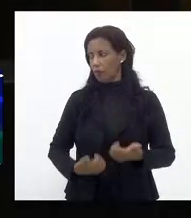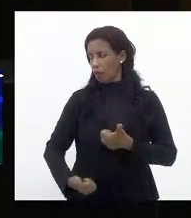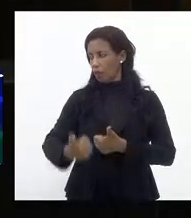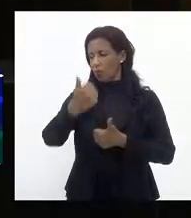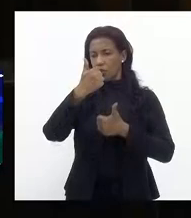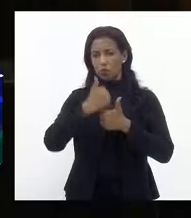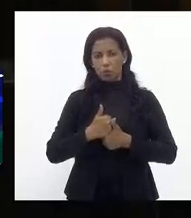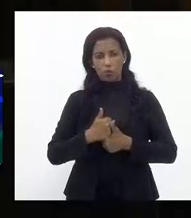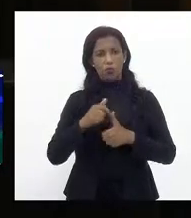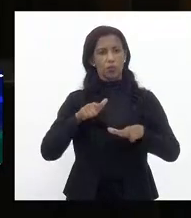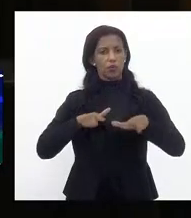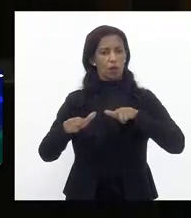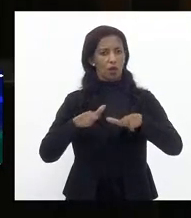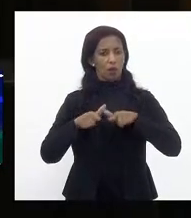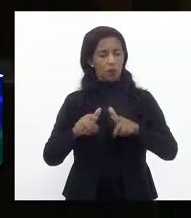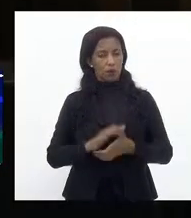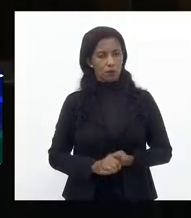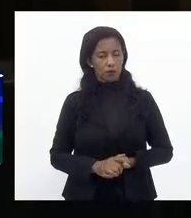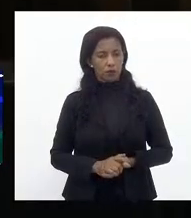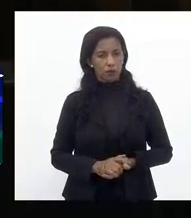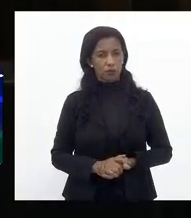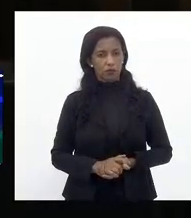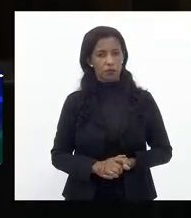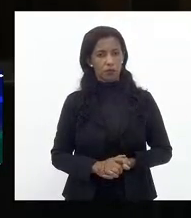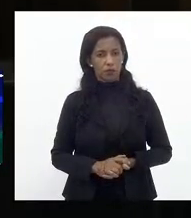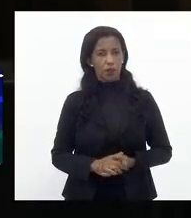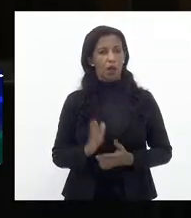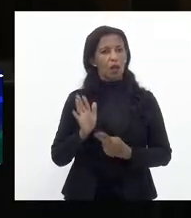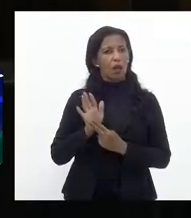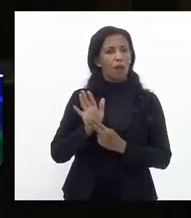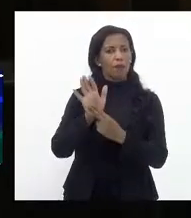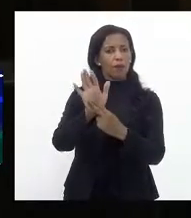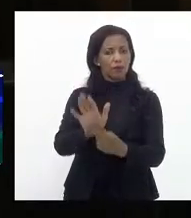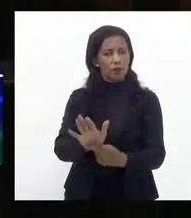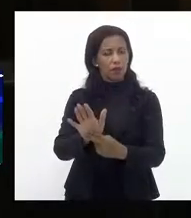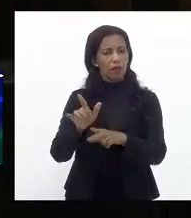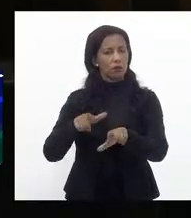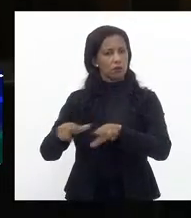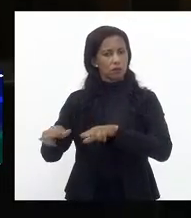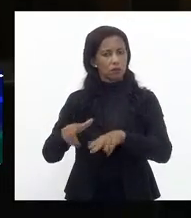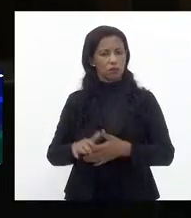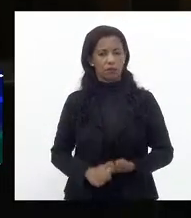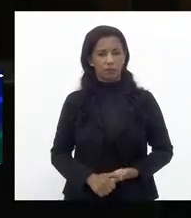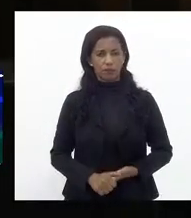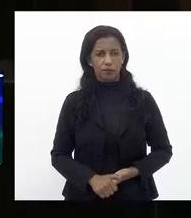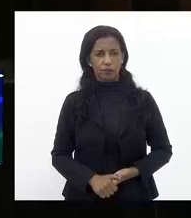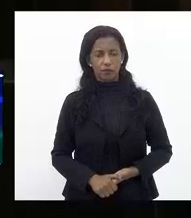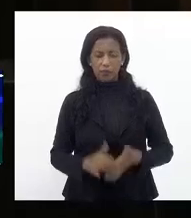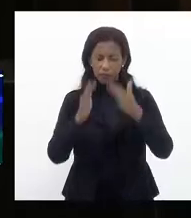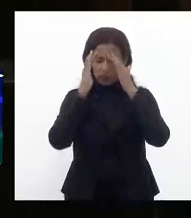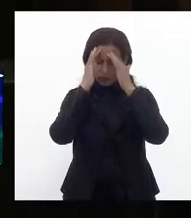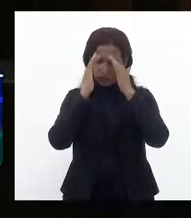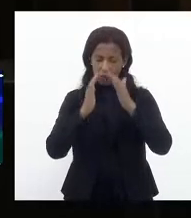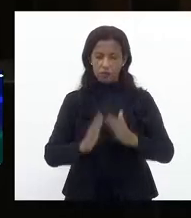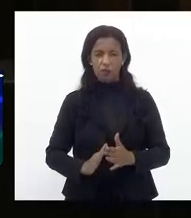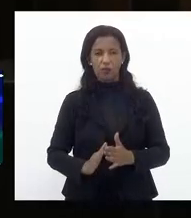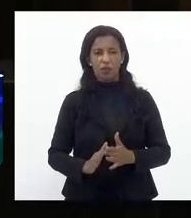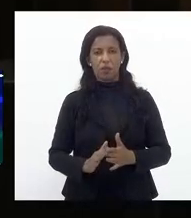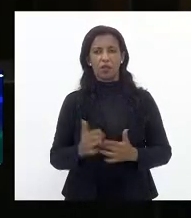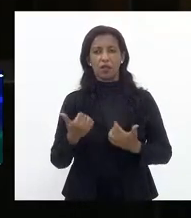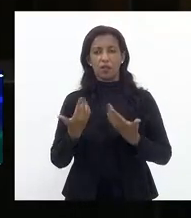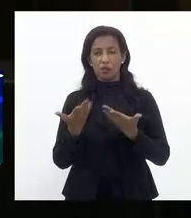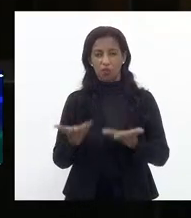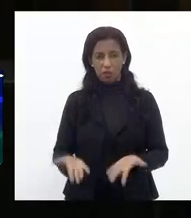nossos trabalhadores, representar os nossos servidores. E é com todo o respeito que eu já